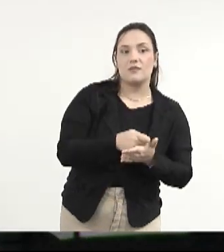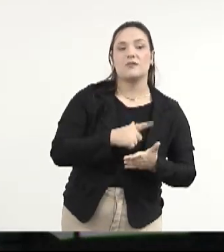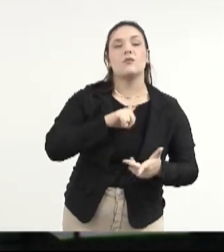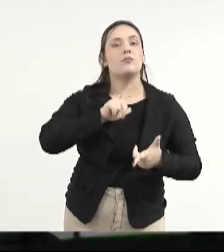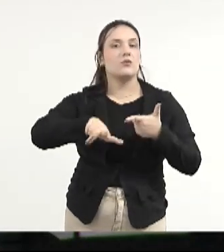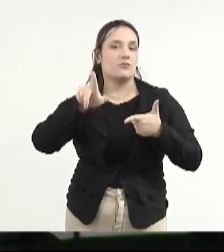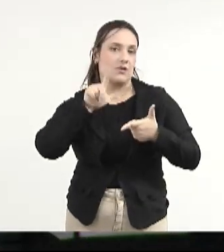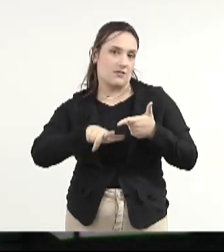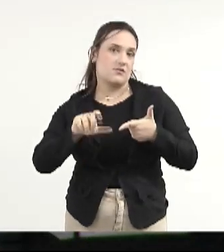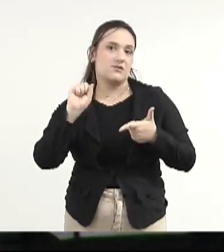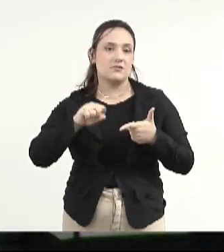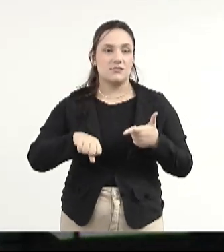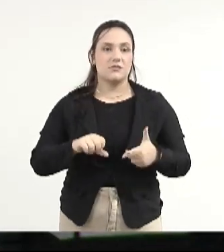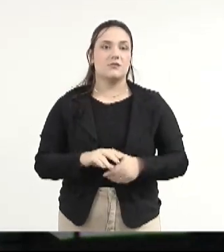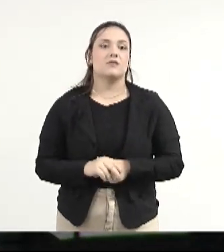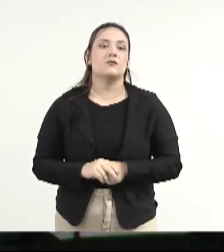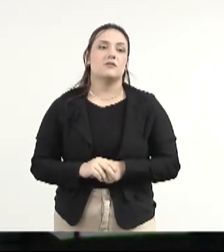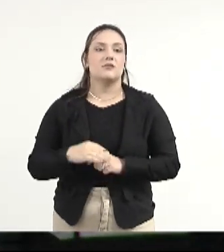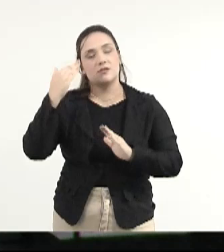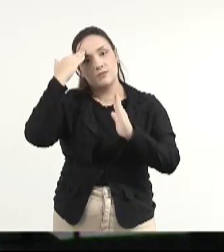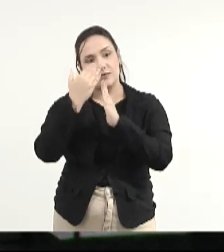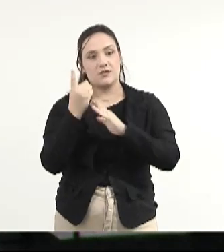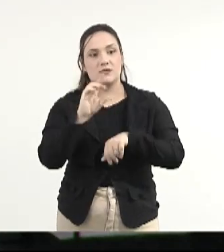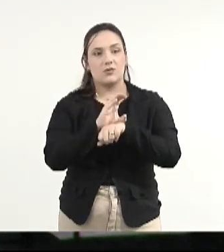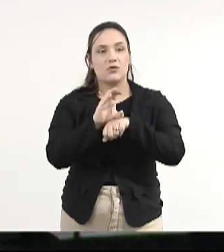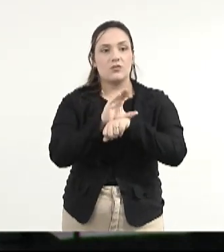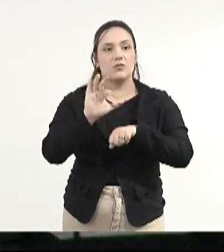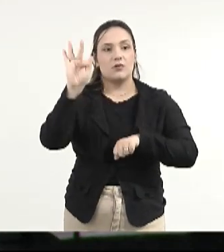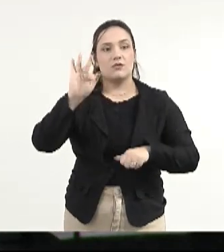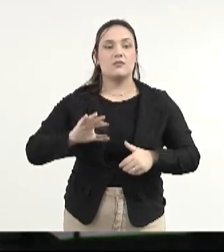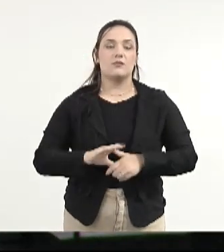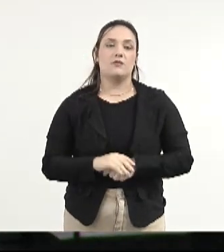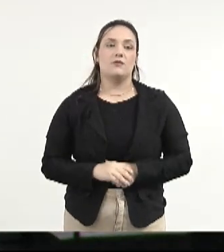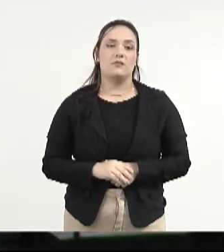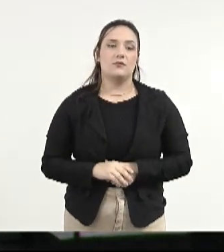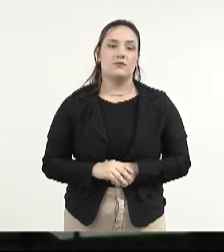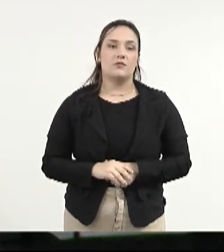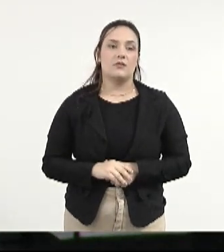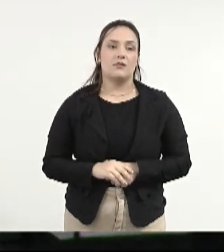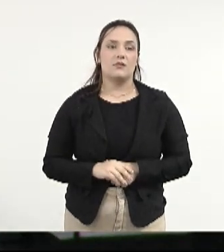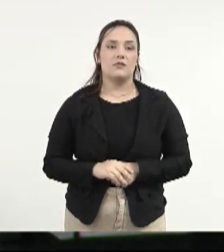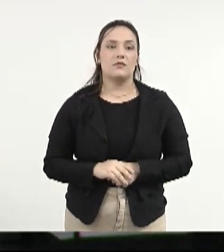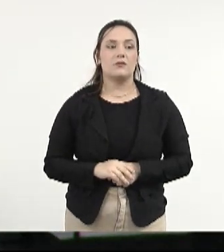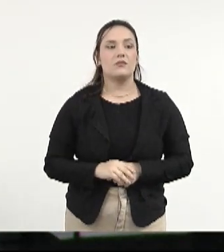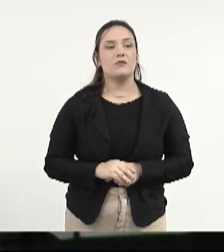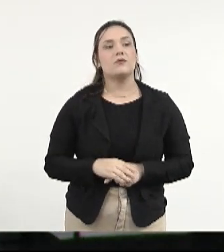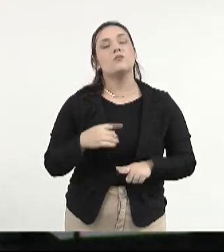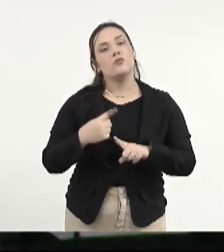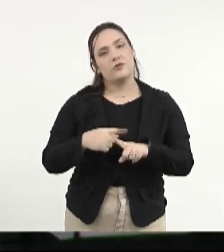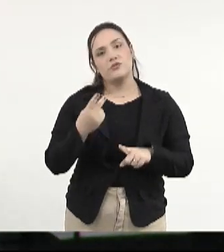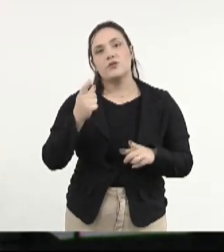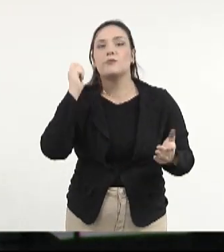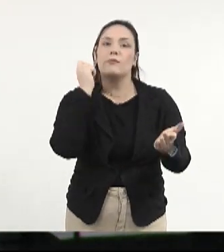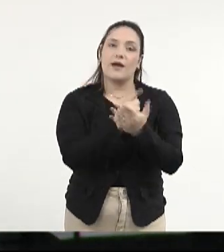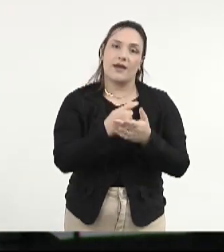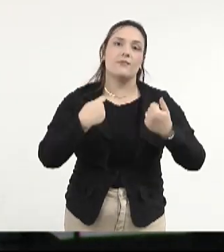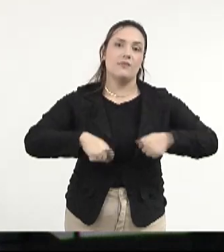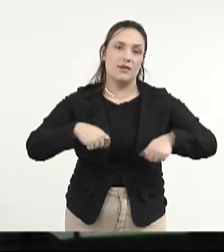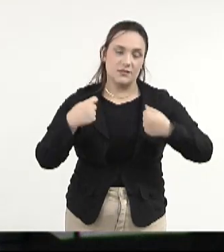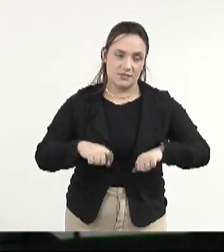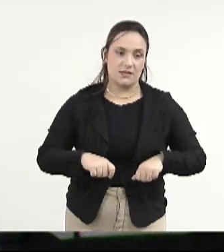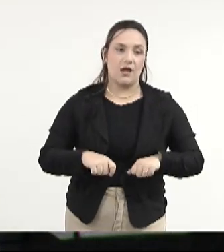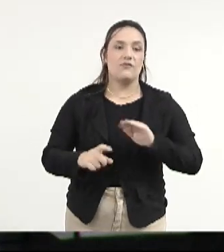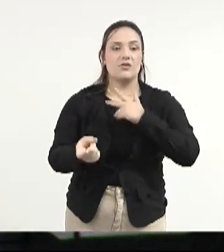teríamos um problema de constitucionalidade, né? Porque implicaria em despesa, né, para